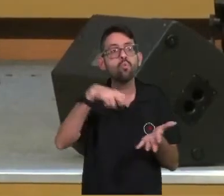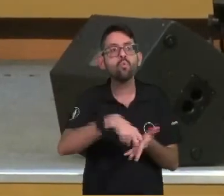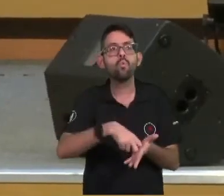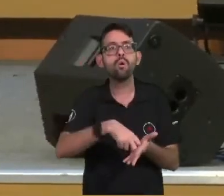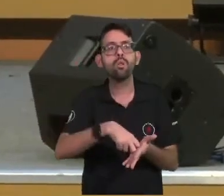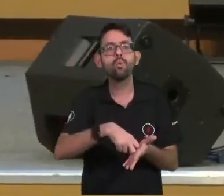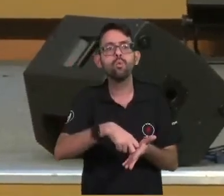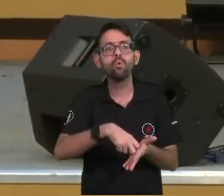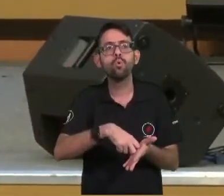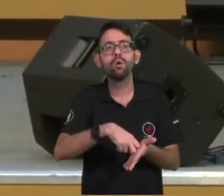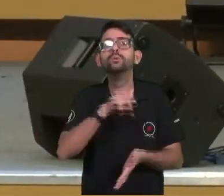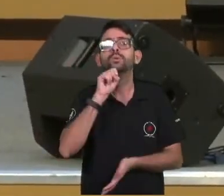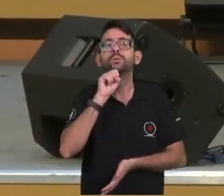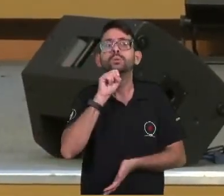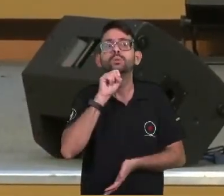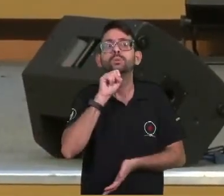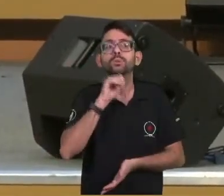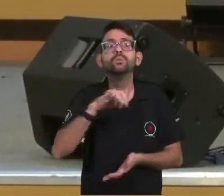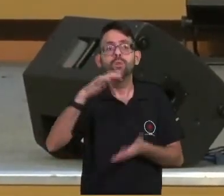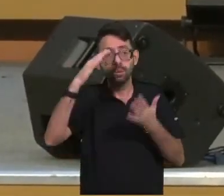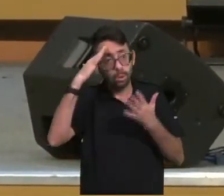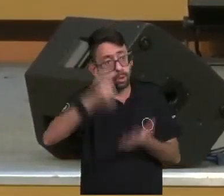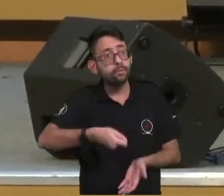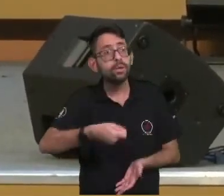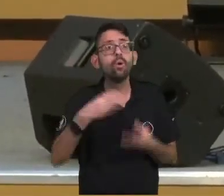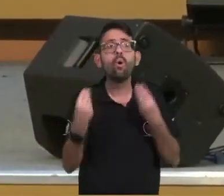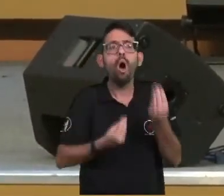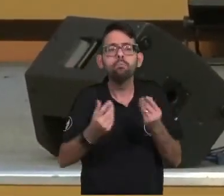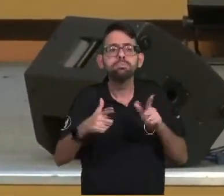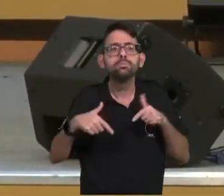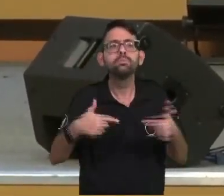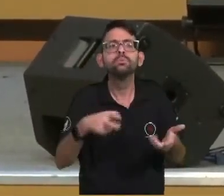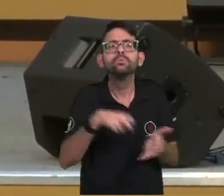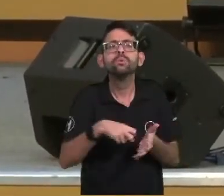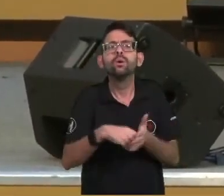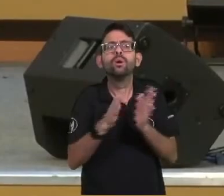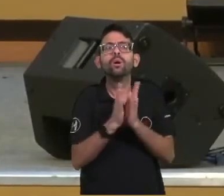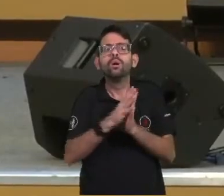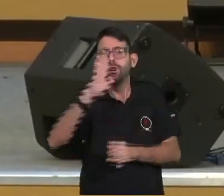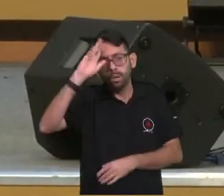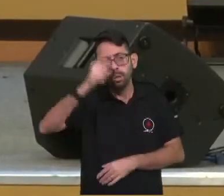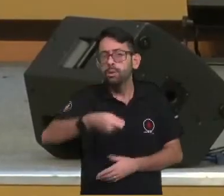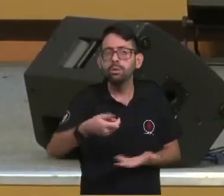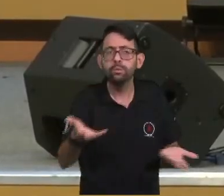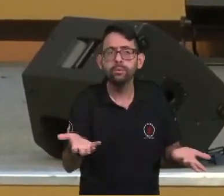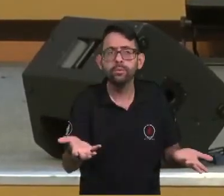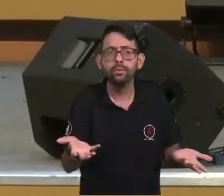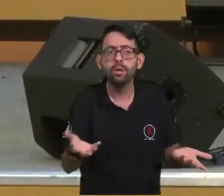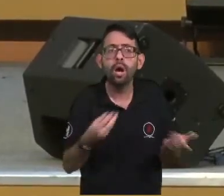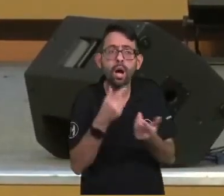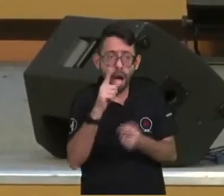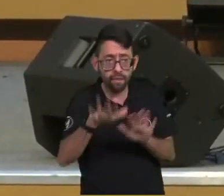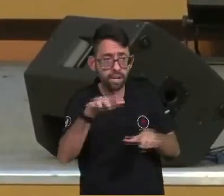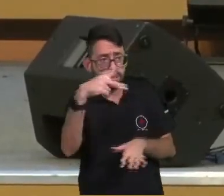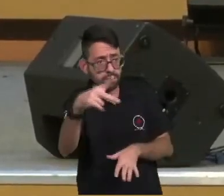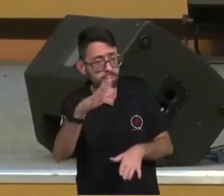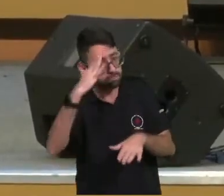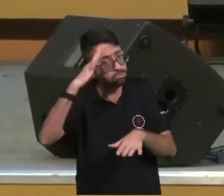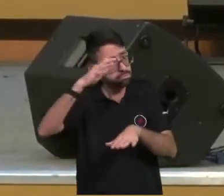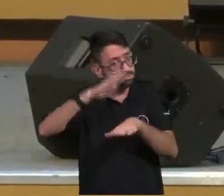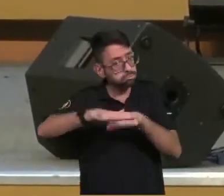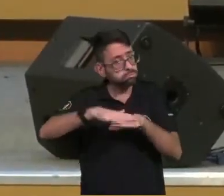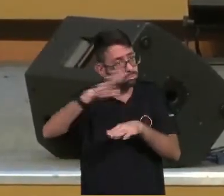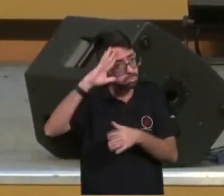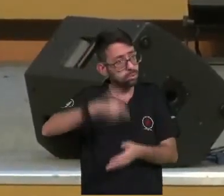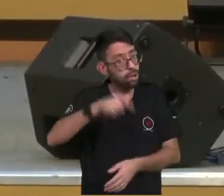você resolve com a mão, meu filho. É sua expertise, seu network. Sua capacidade de resolver. Tem coisa que é para tu resolver, entendeu? Para